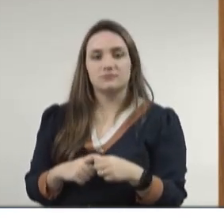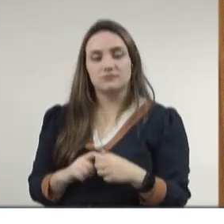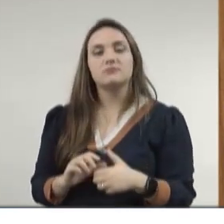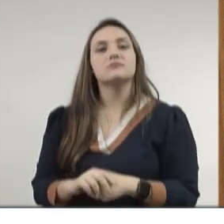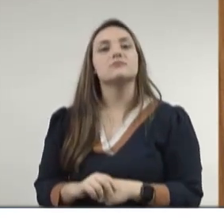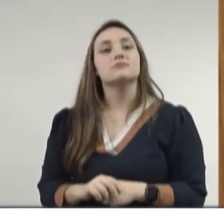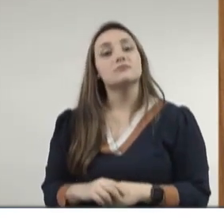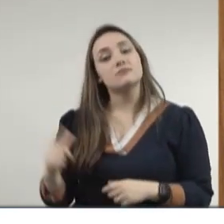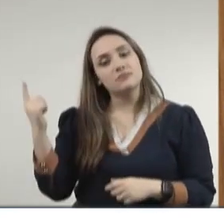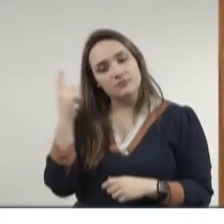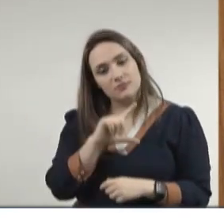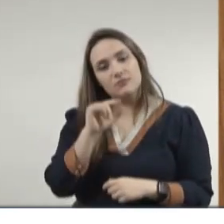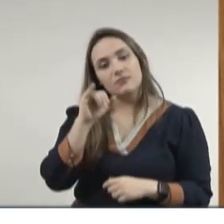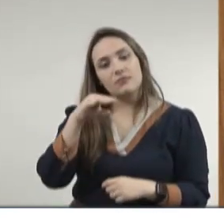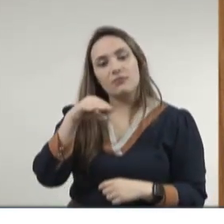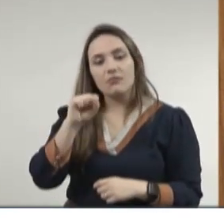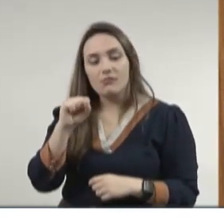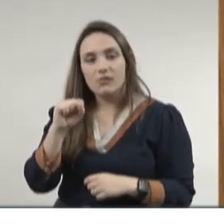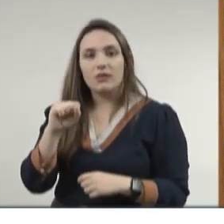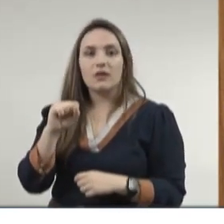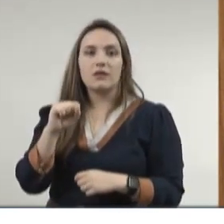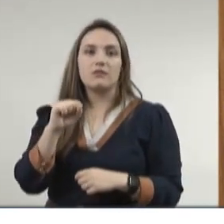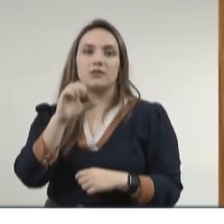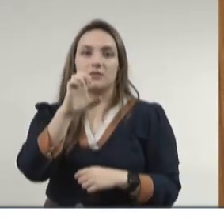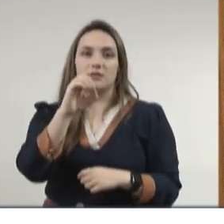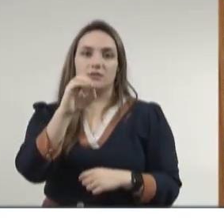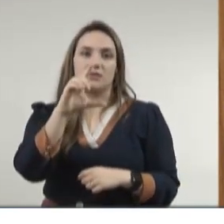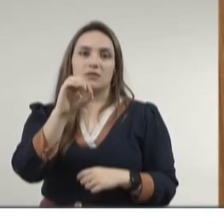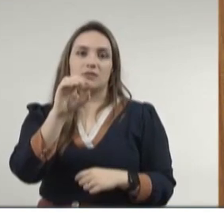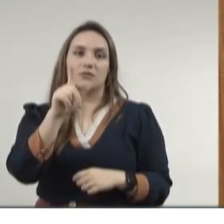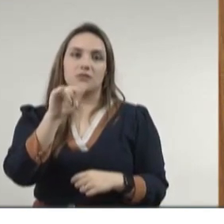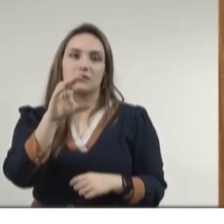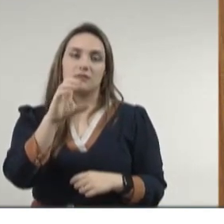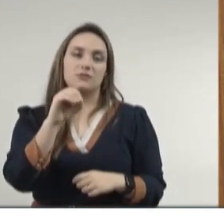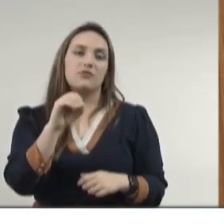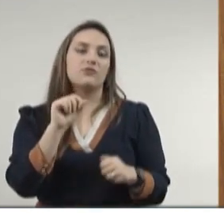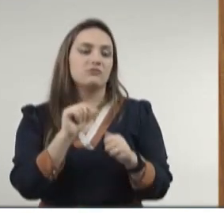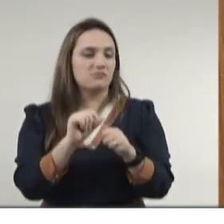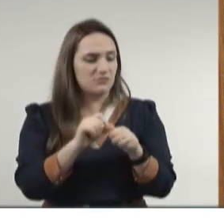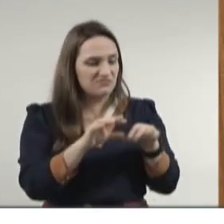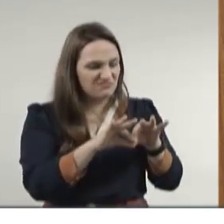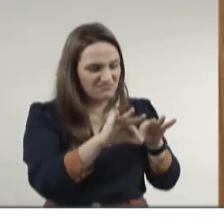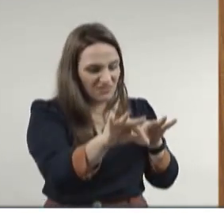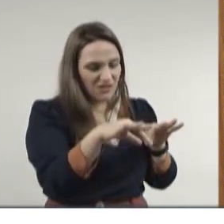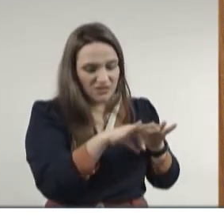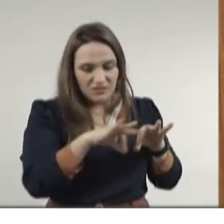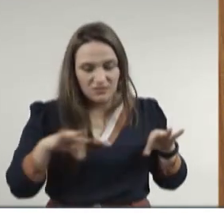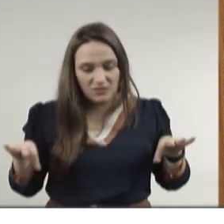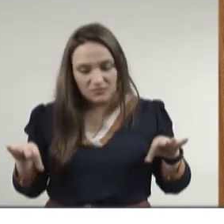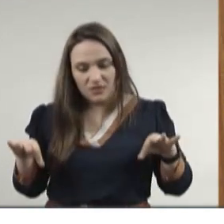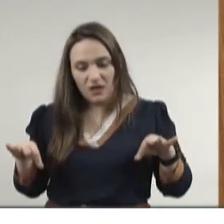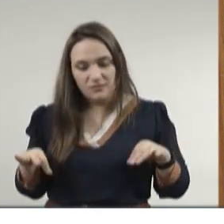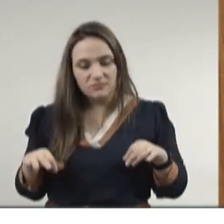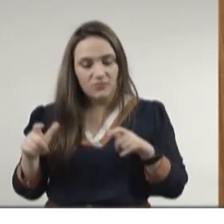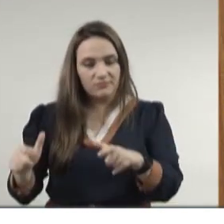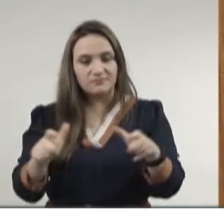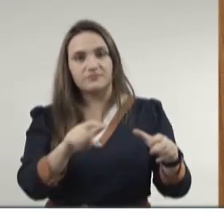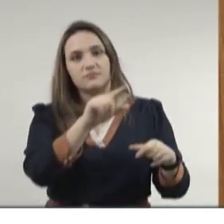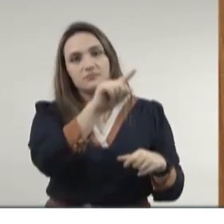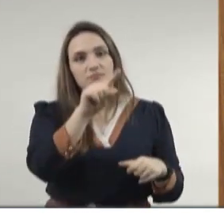também beneficiários do ICMS ecológico, possuam zoneamento ecológico e econômico,